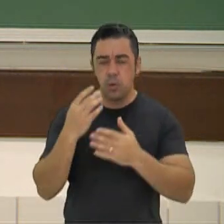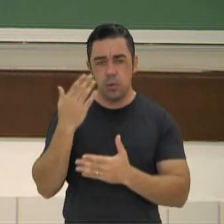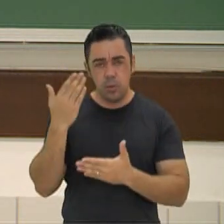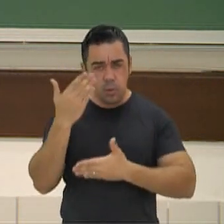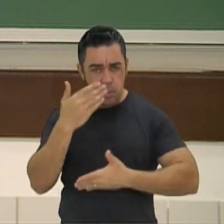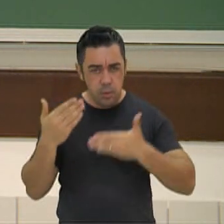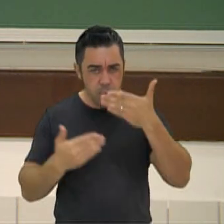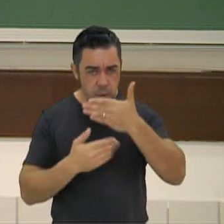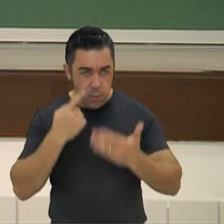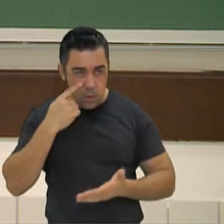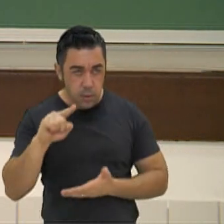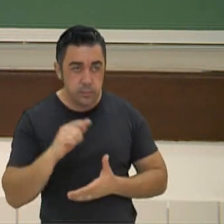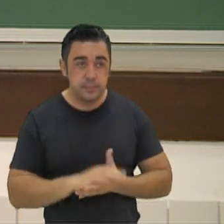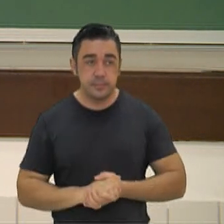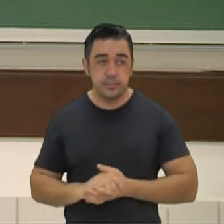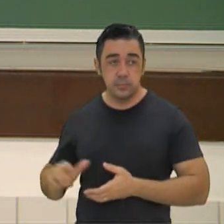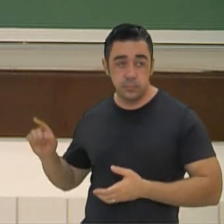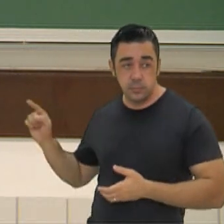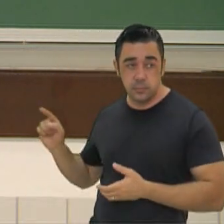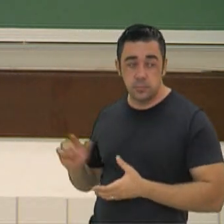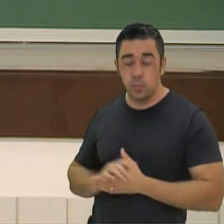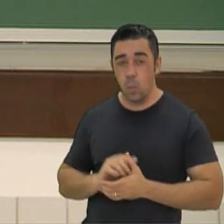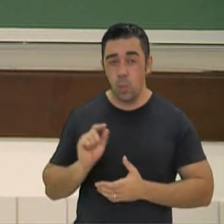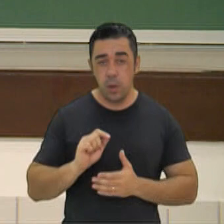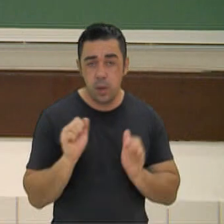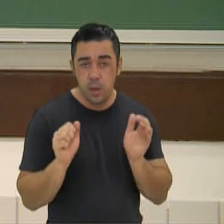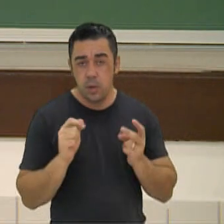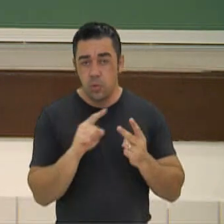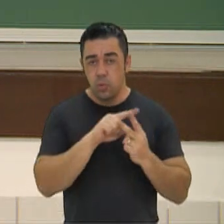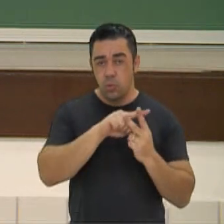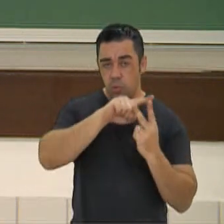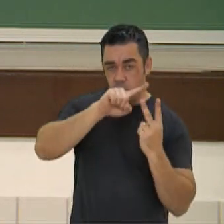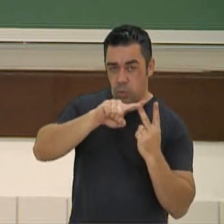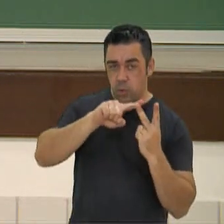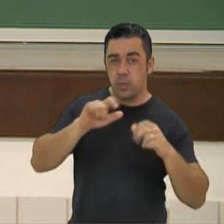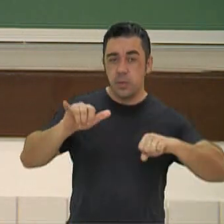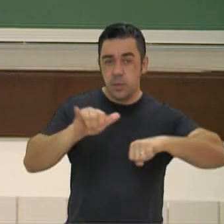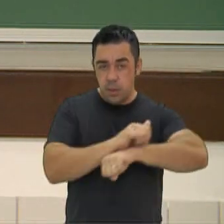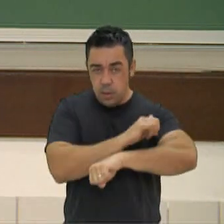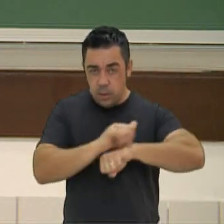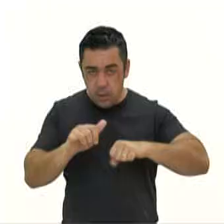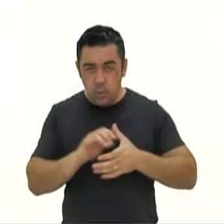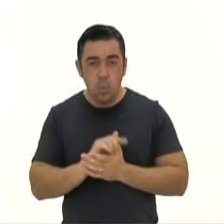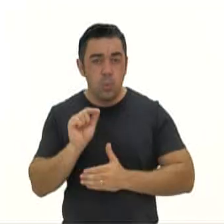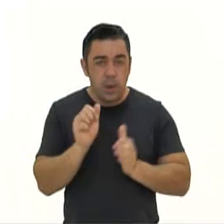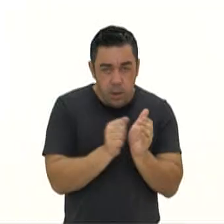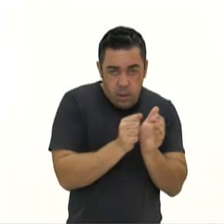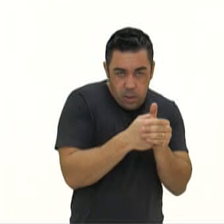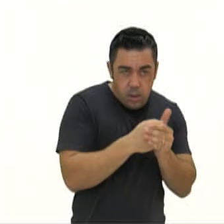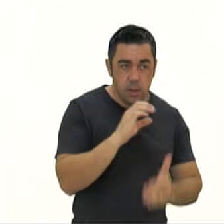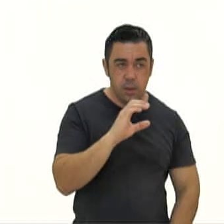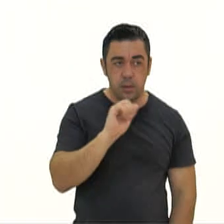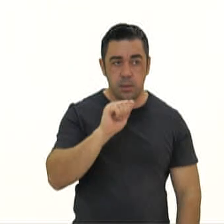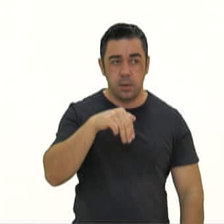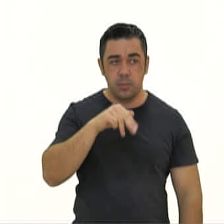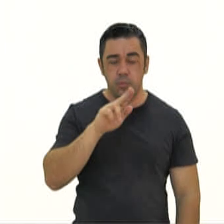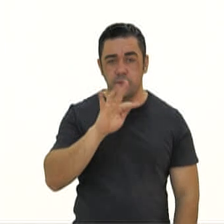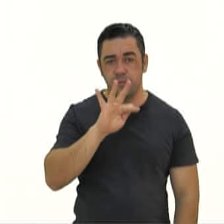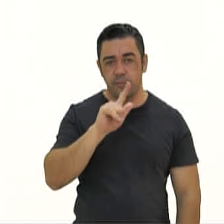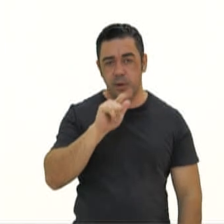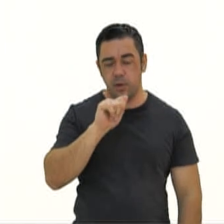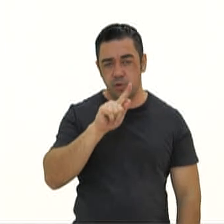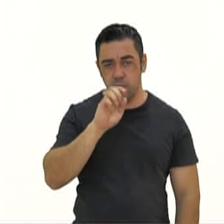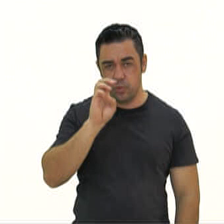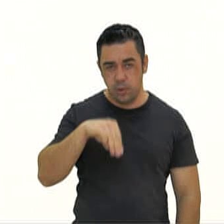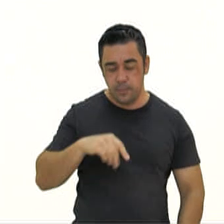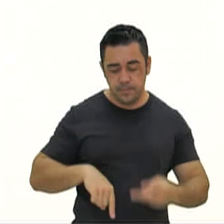aqui. Tá? Então, aqui eu tenho 2 tipos de estratégia de sobrevivência: a camuflagem e o mimetismo.